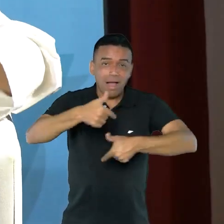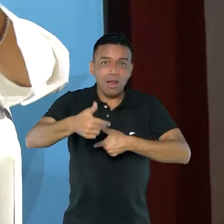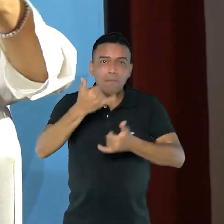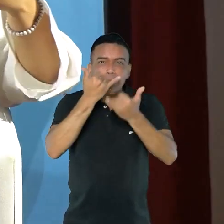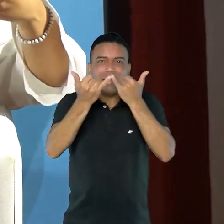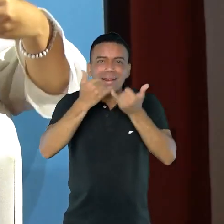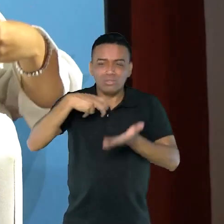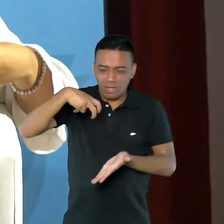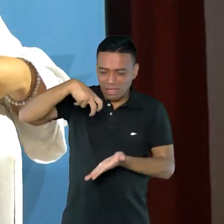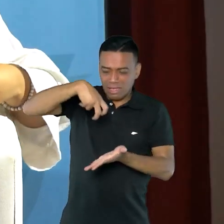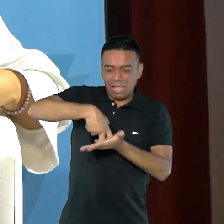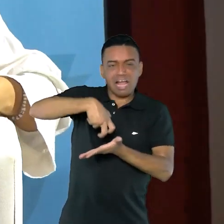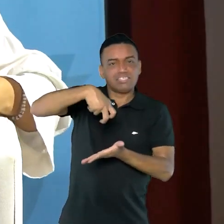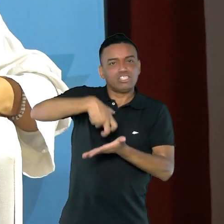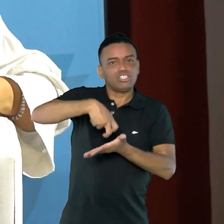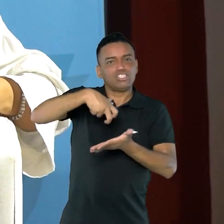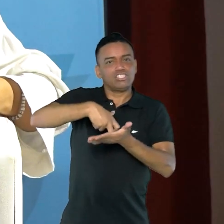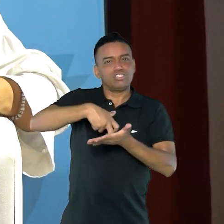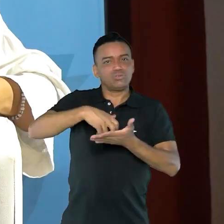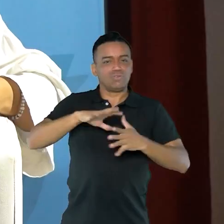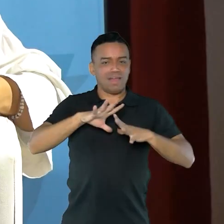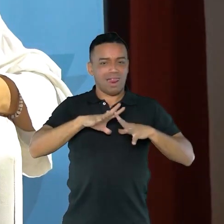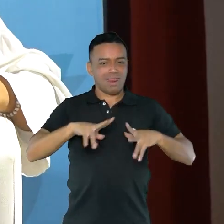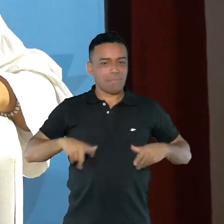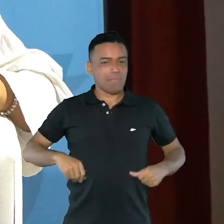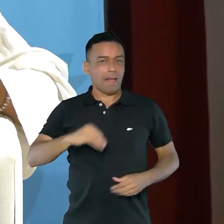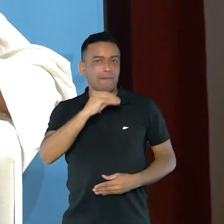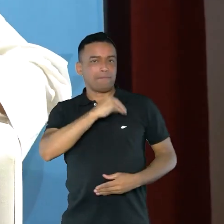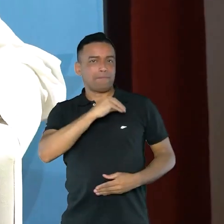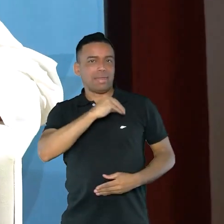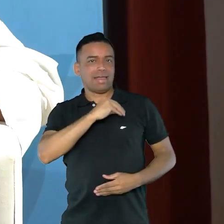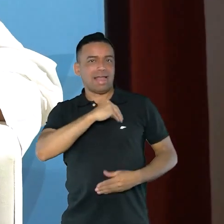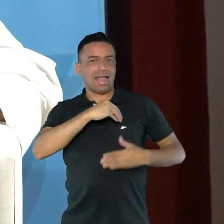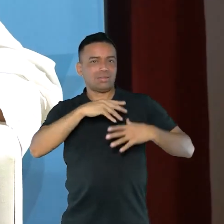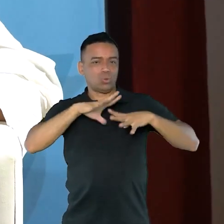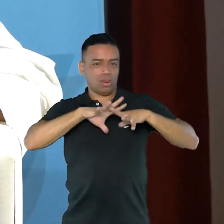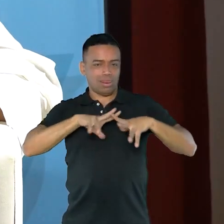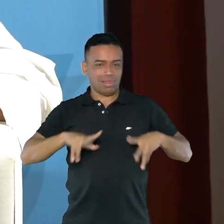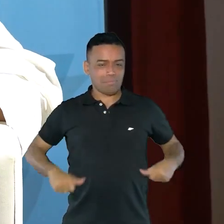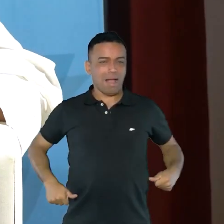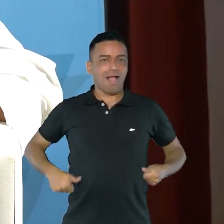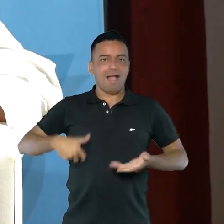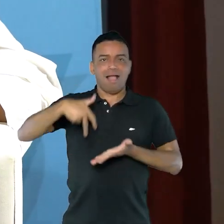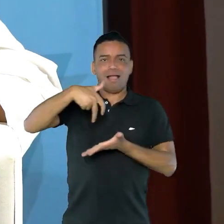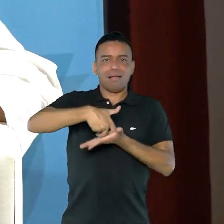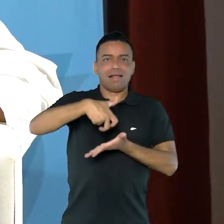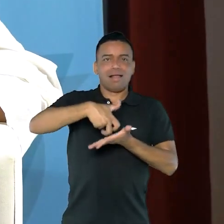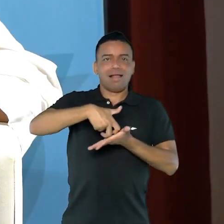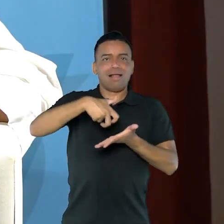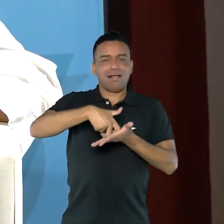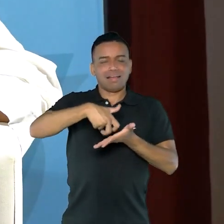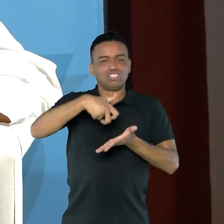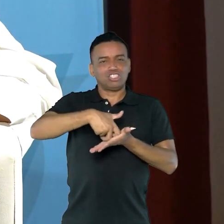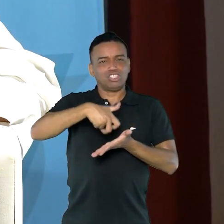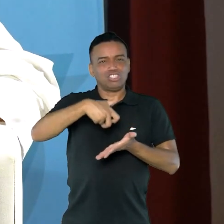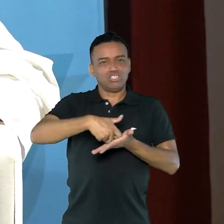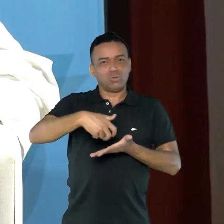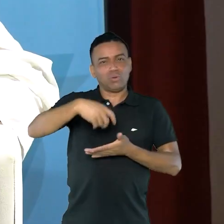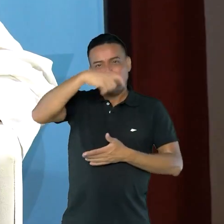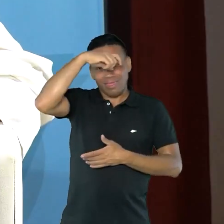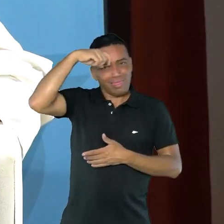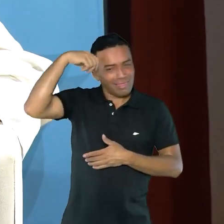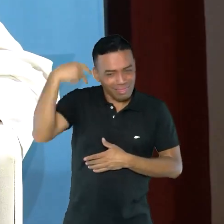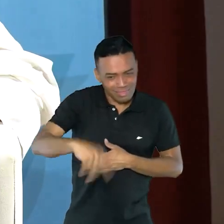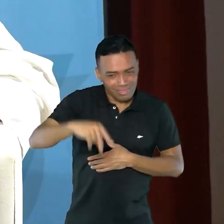forma, limpar moralmente o humano. Então, você é castigado com o trabalho, né? E eu gosto de dizer assim, né,